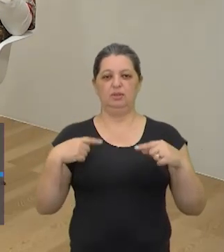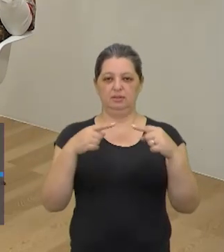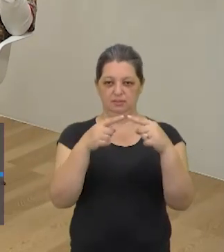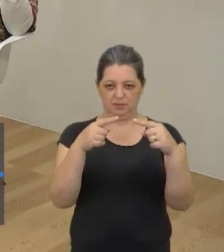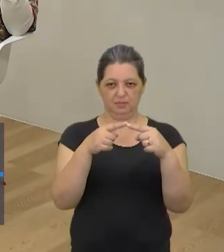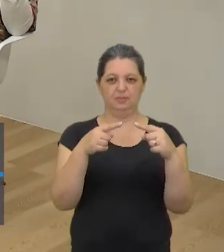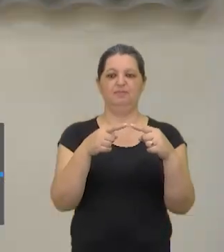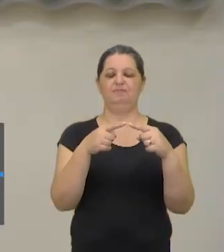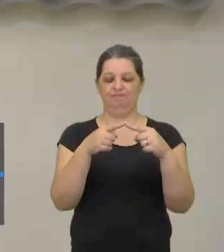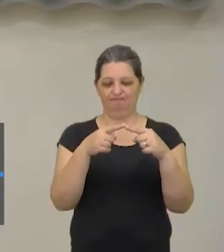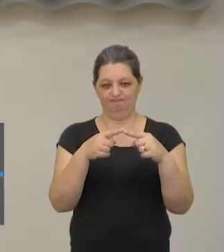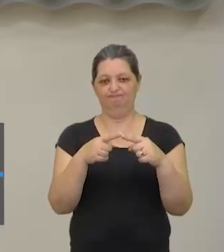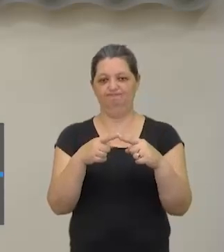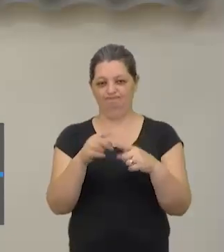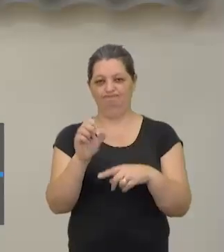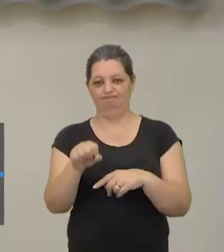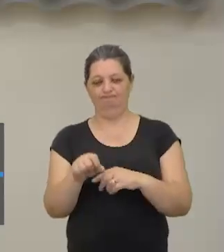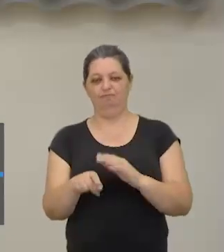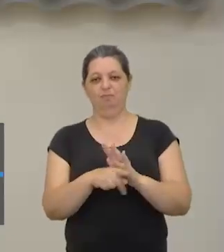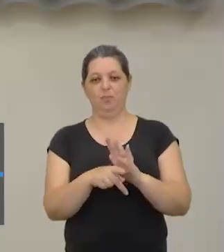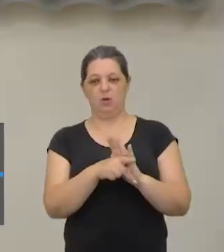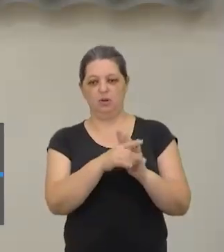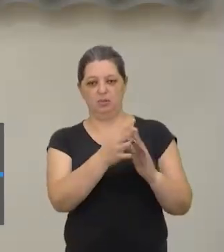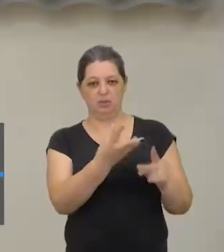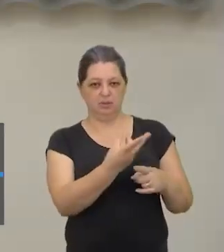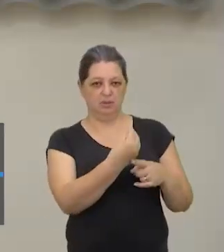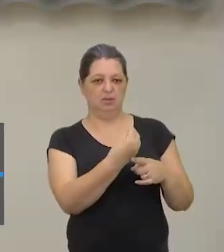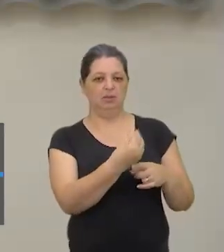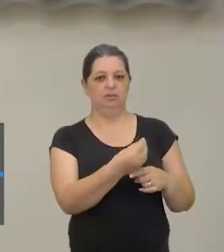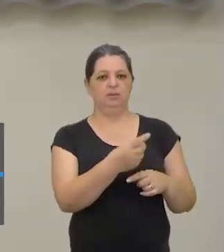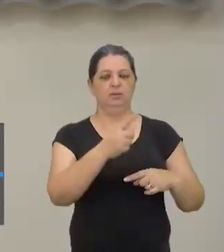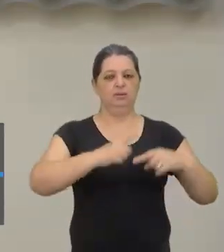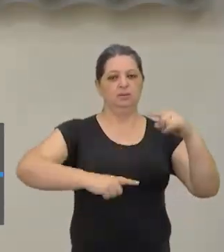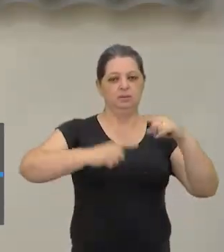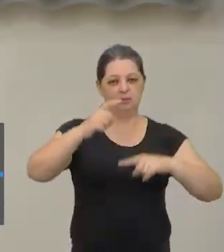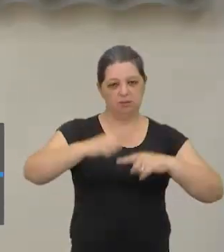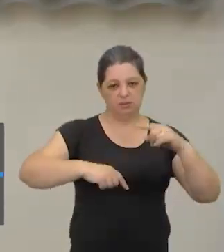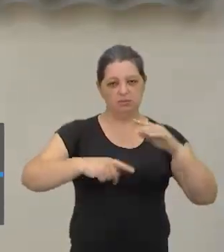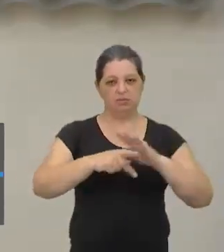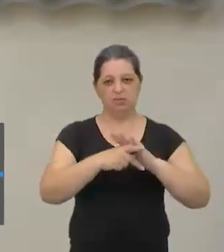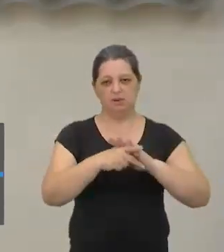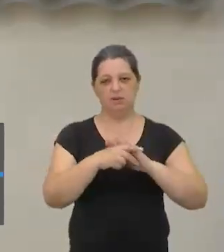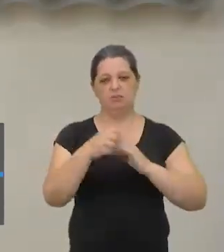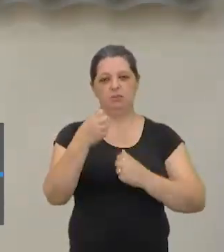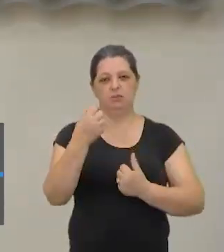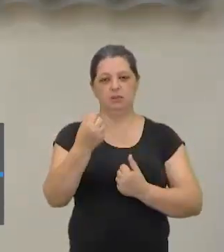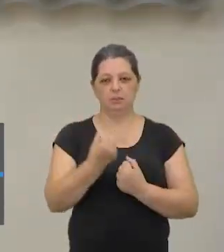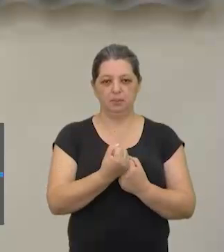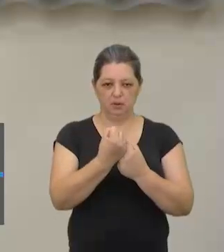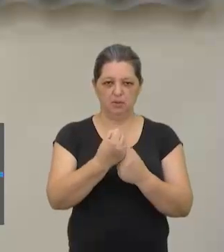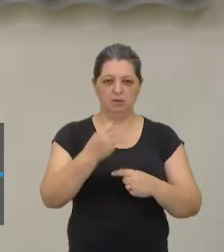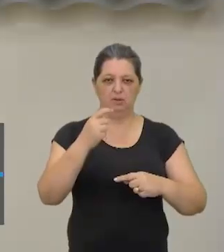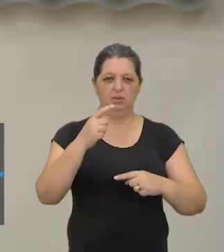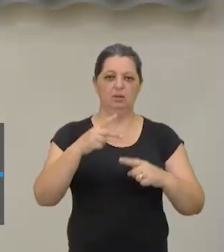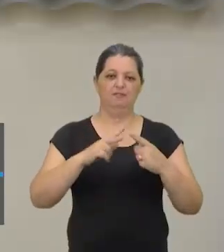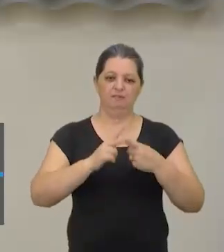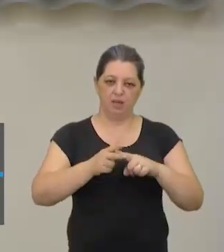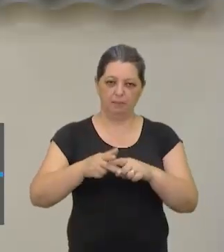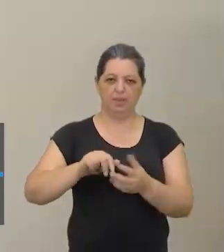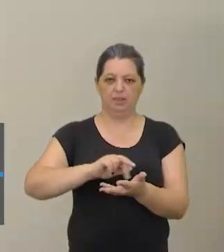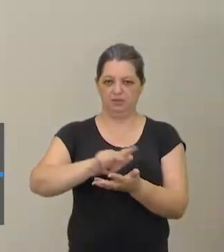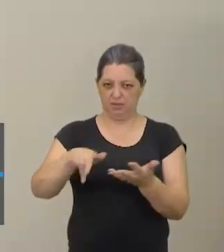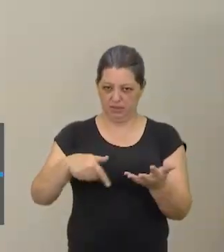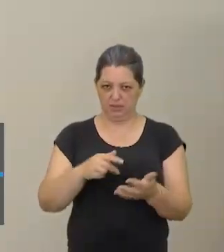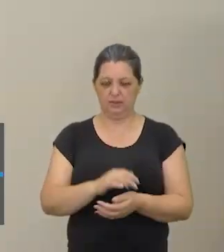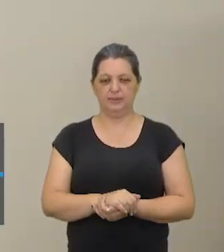essa uma relação. interconexão entre obra, matéria, suporte, ferramentas, provavelmente, Ó, o